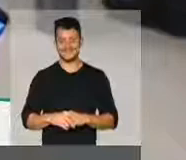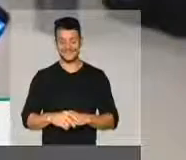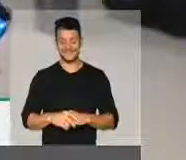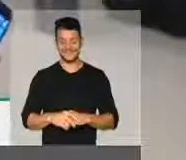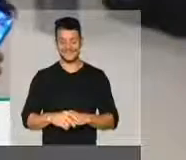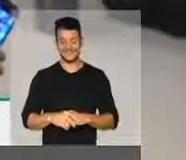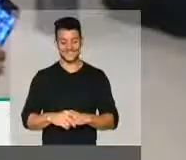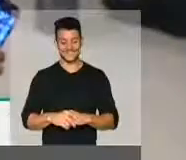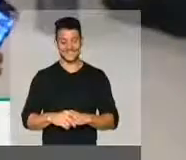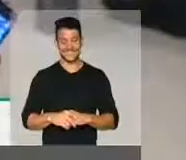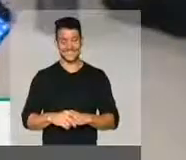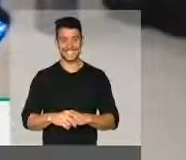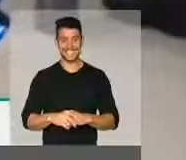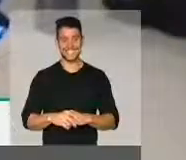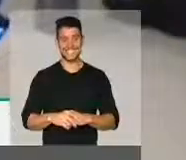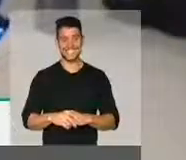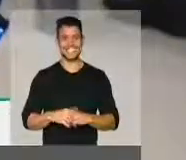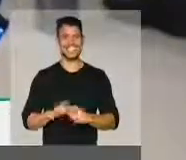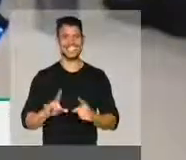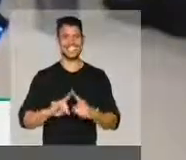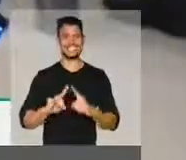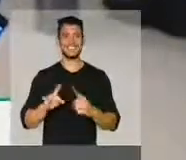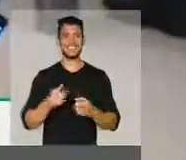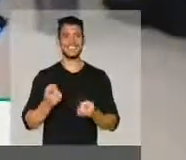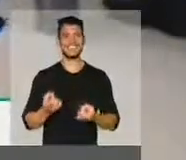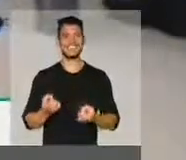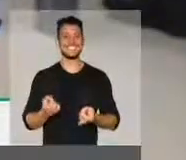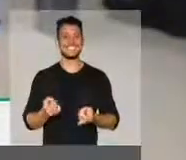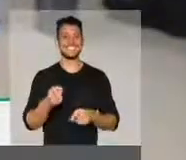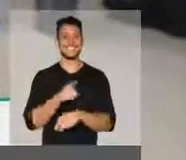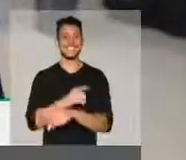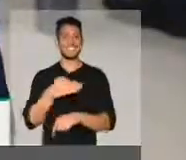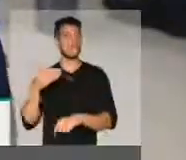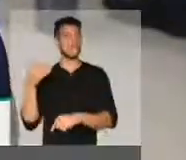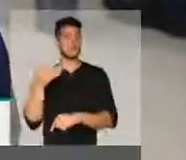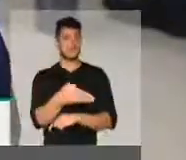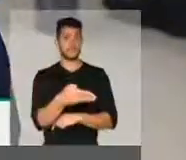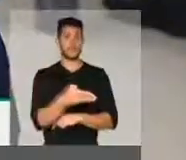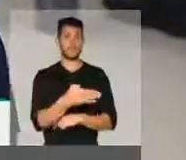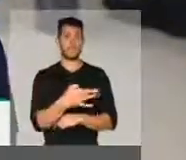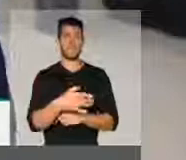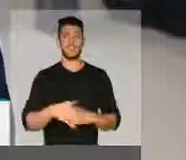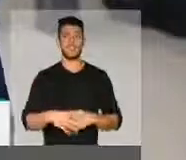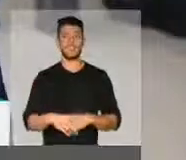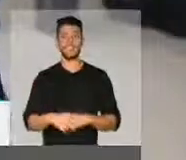minha. Ao contrário da intervenção sob suspeita